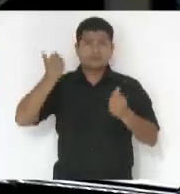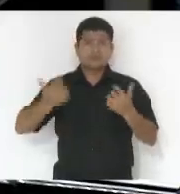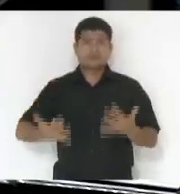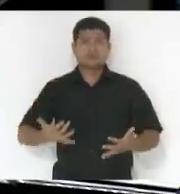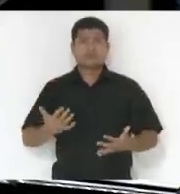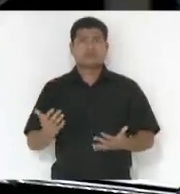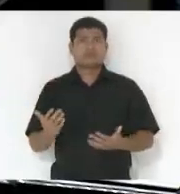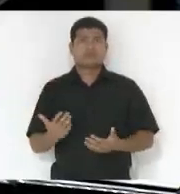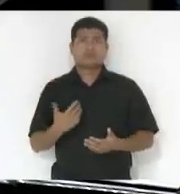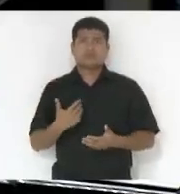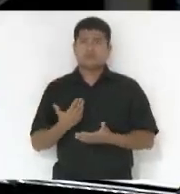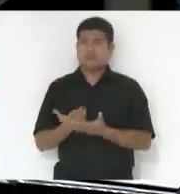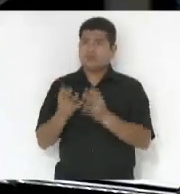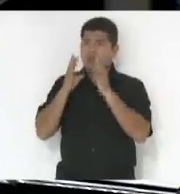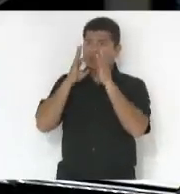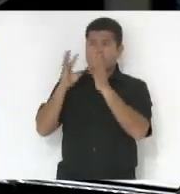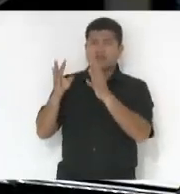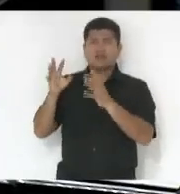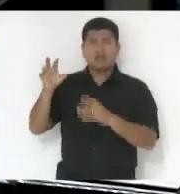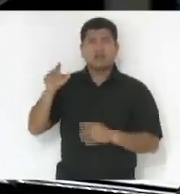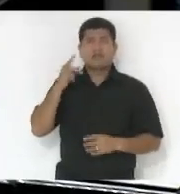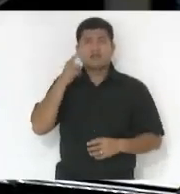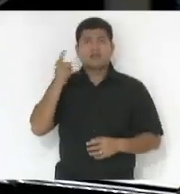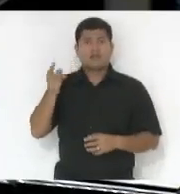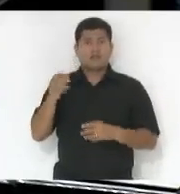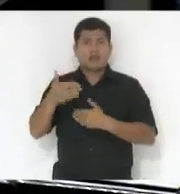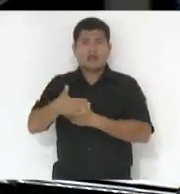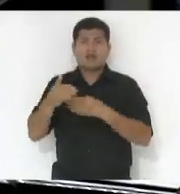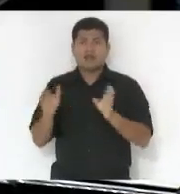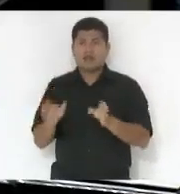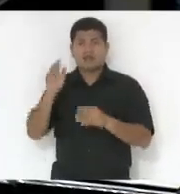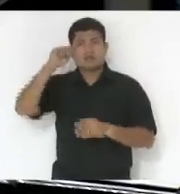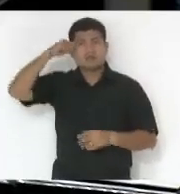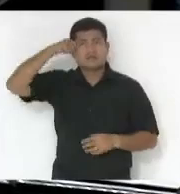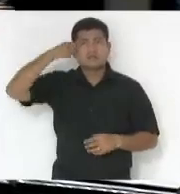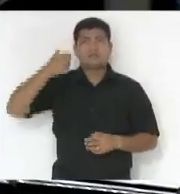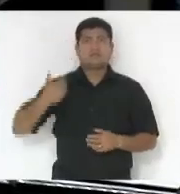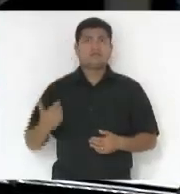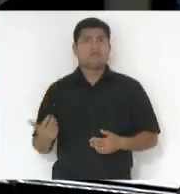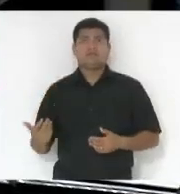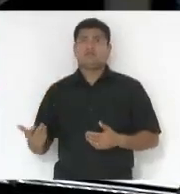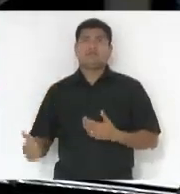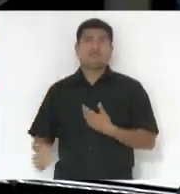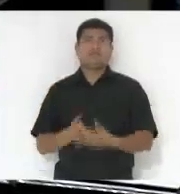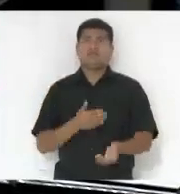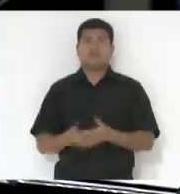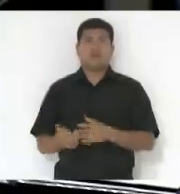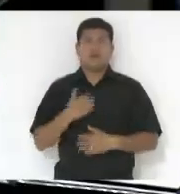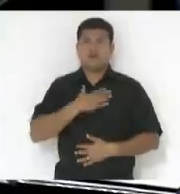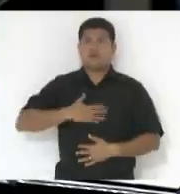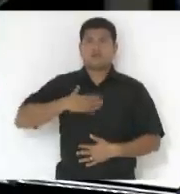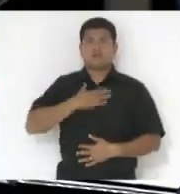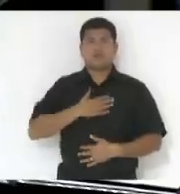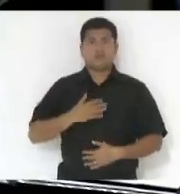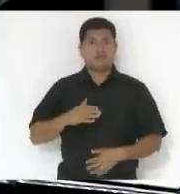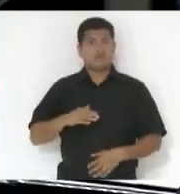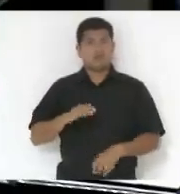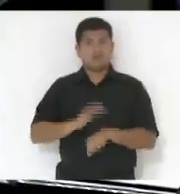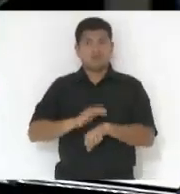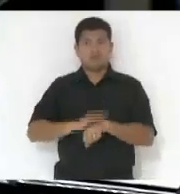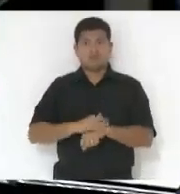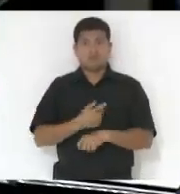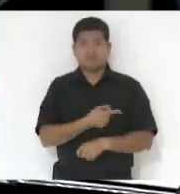parlamentares, ao ouvir um secretário dizendo que tem caixa preta, deputado Padre Pedro, qualquer um dos parlamentares gostaria, é a nossa função.